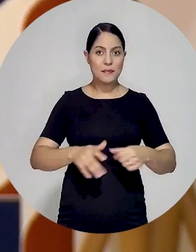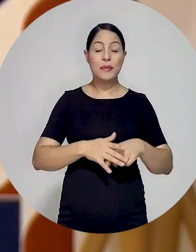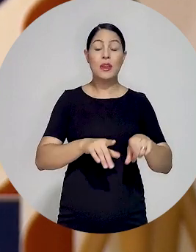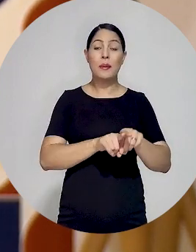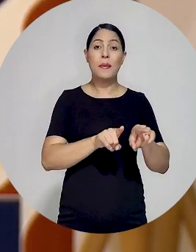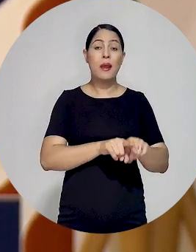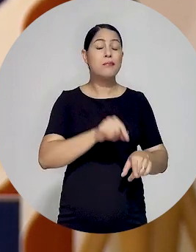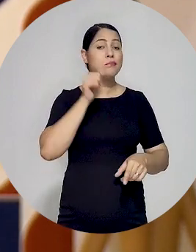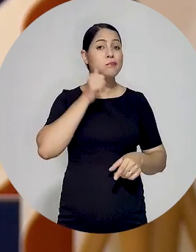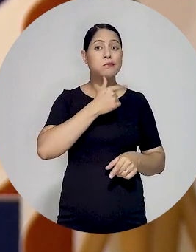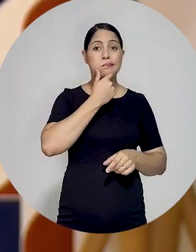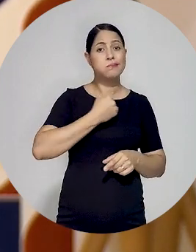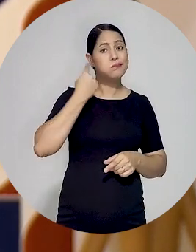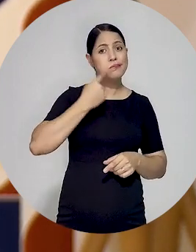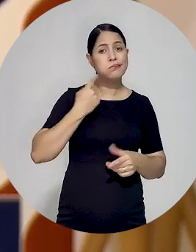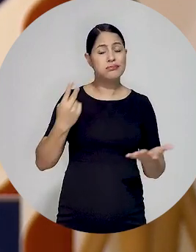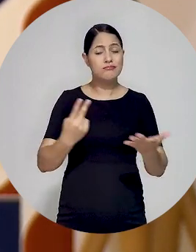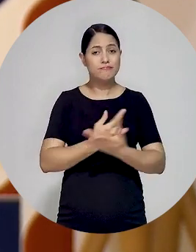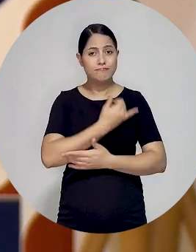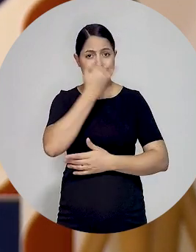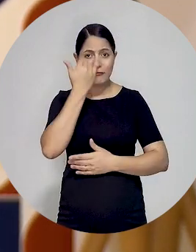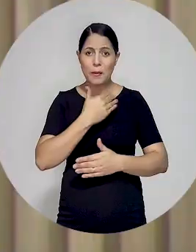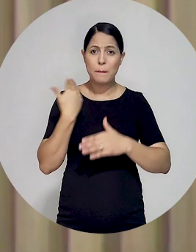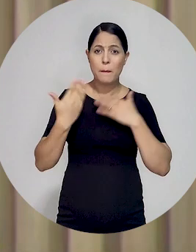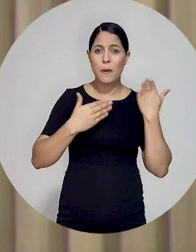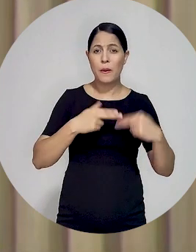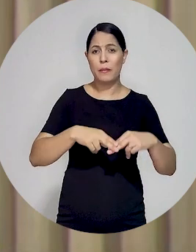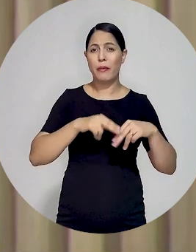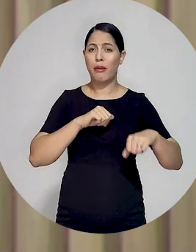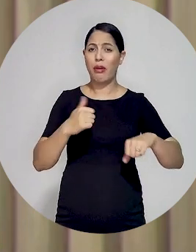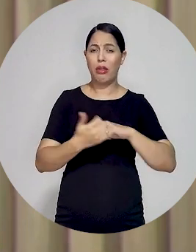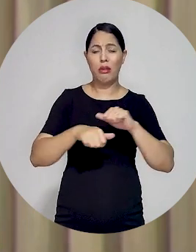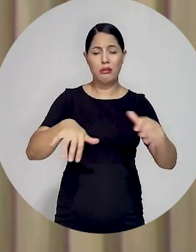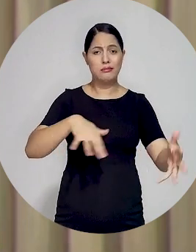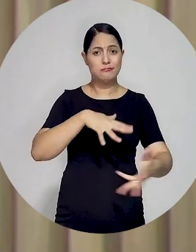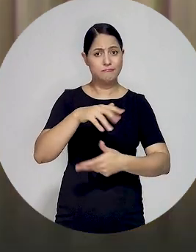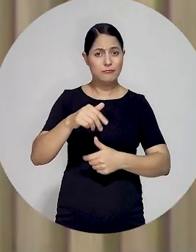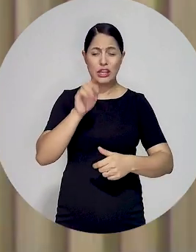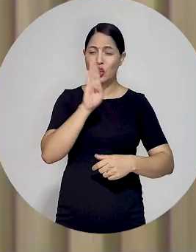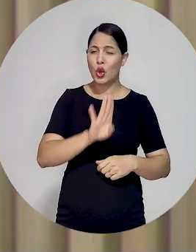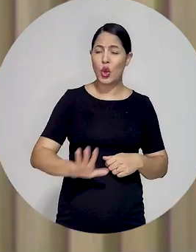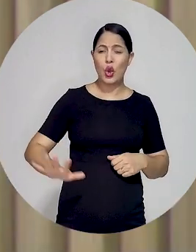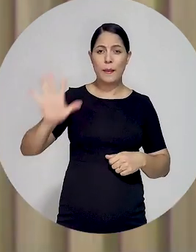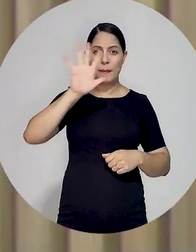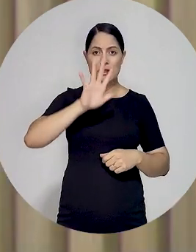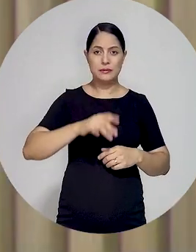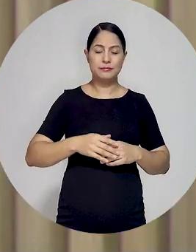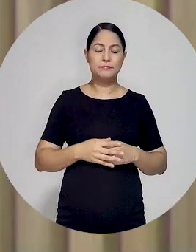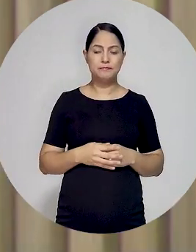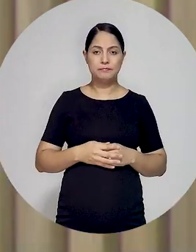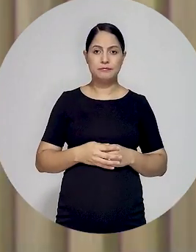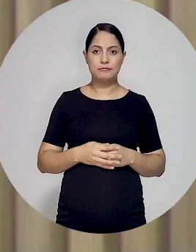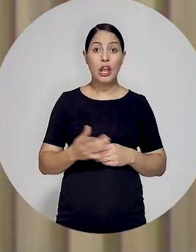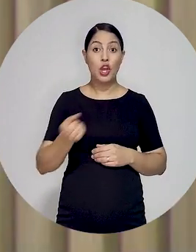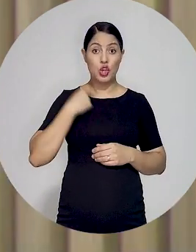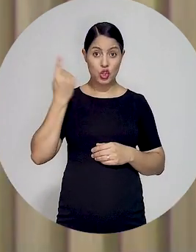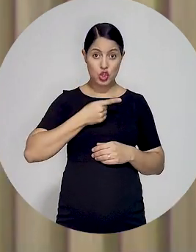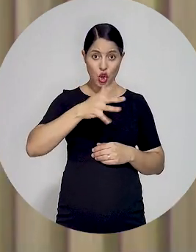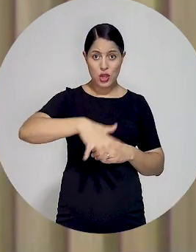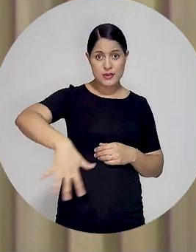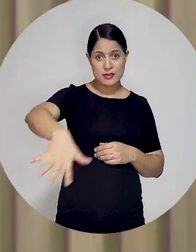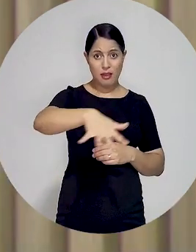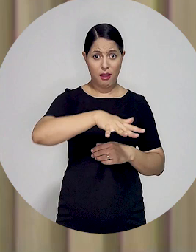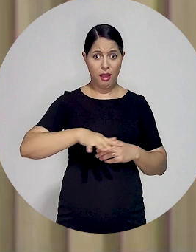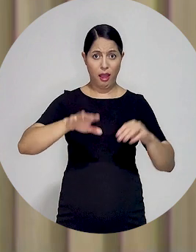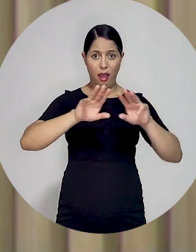faleceram em decorrência da Covid-19 em todo o país. O nosso relicário será esse espaço para não esquecermos que não estamos